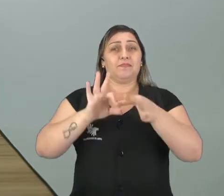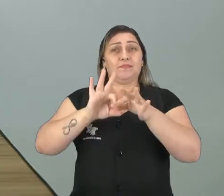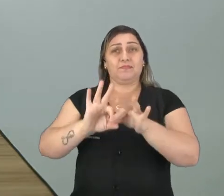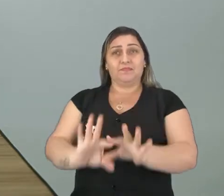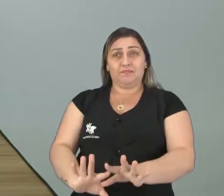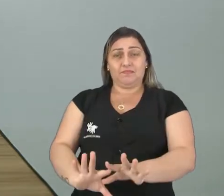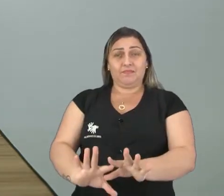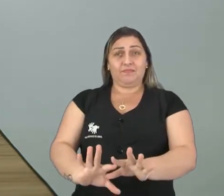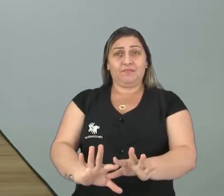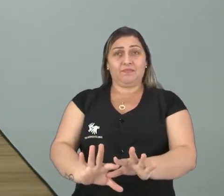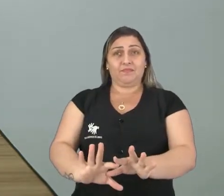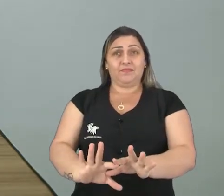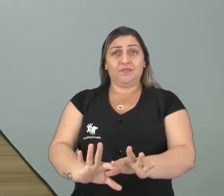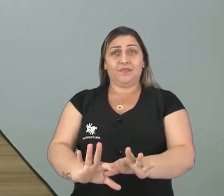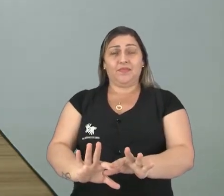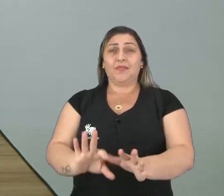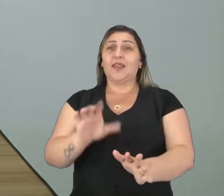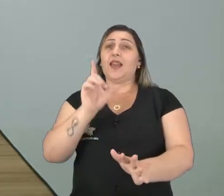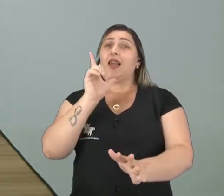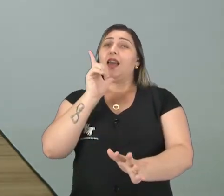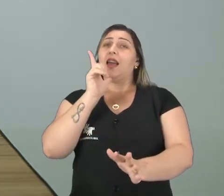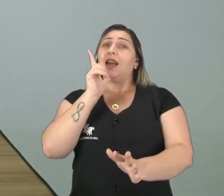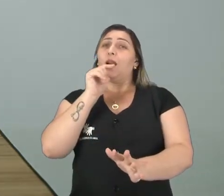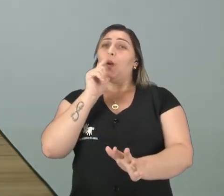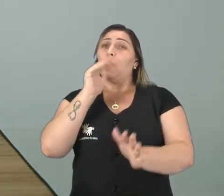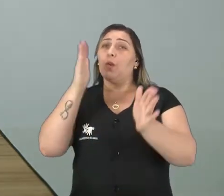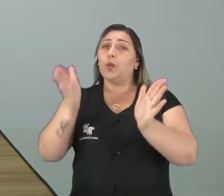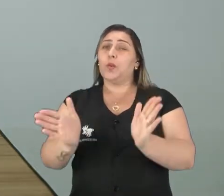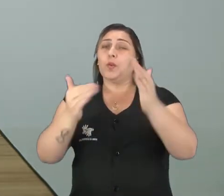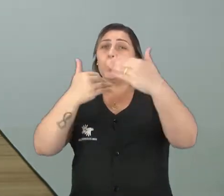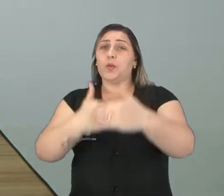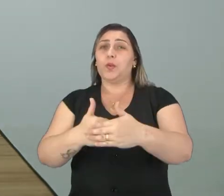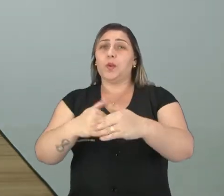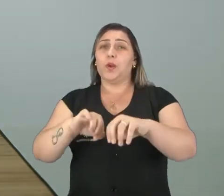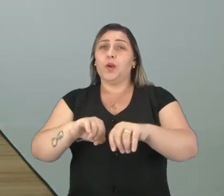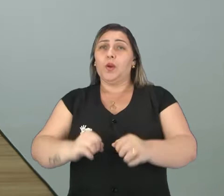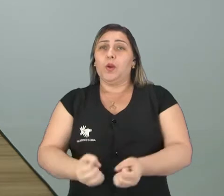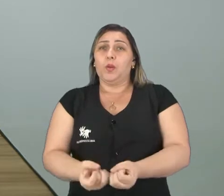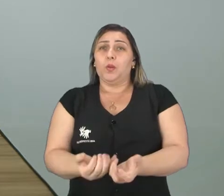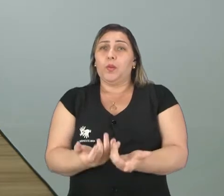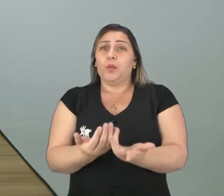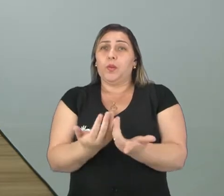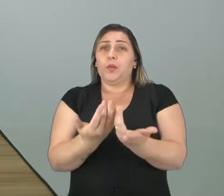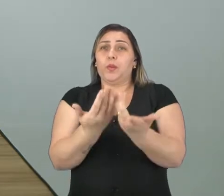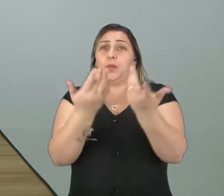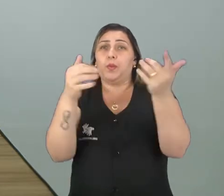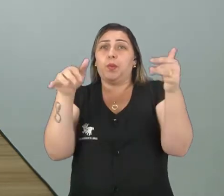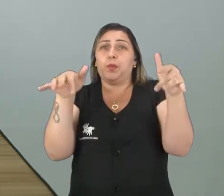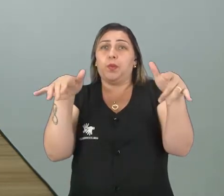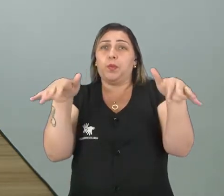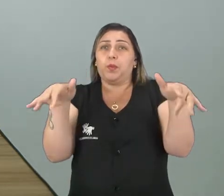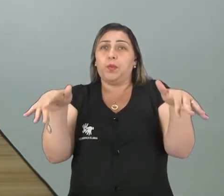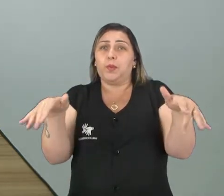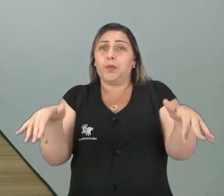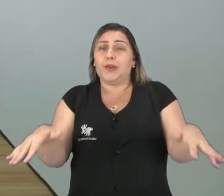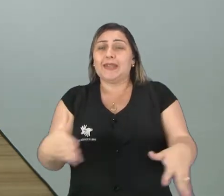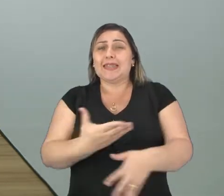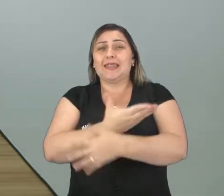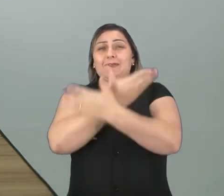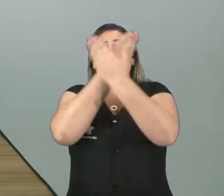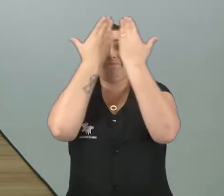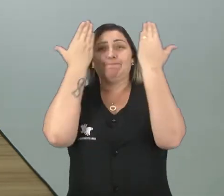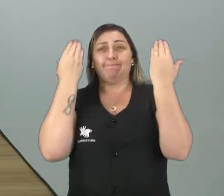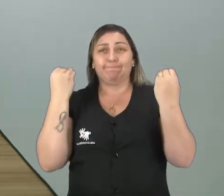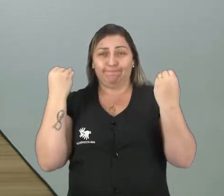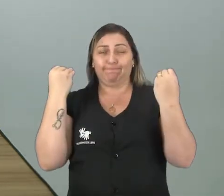Deixar a caixa transbordar. Essa caixa é a caixa d'água. Muitas pessoas têm a prática, acabam